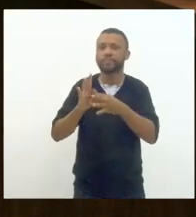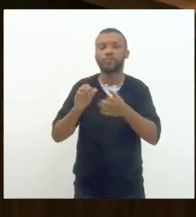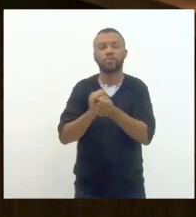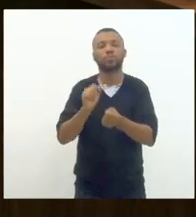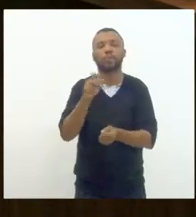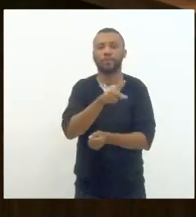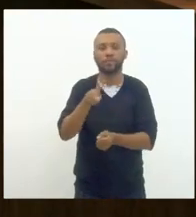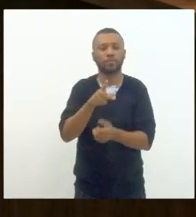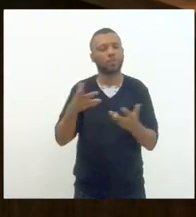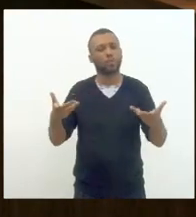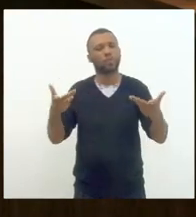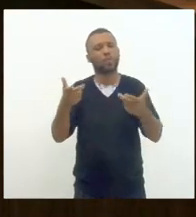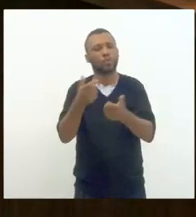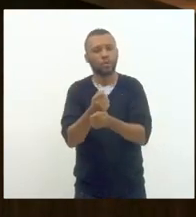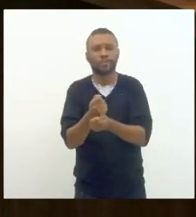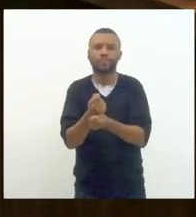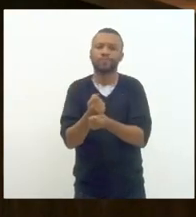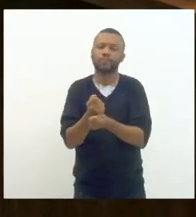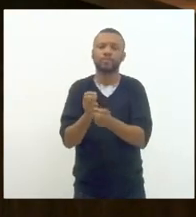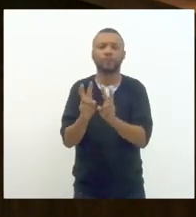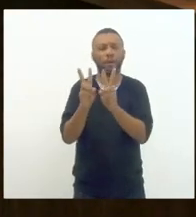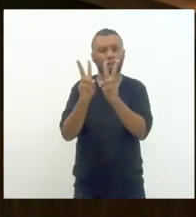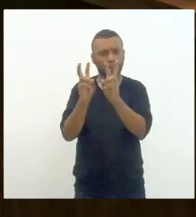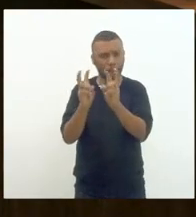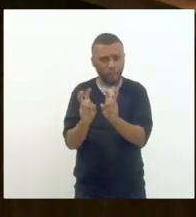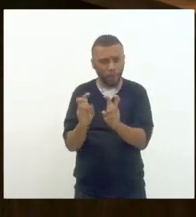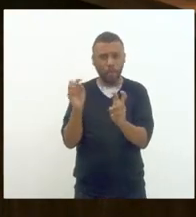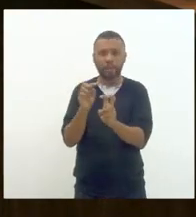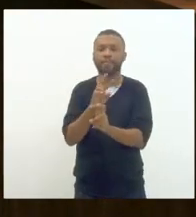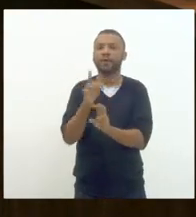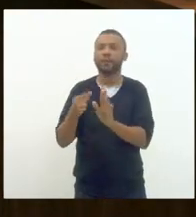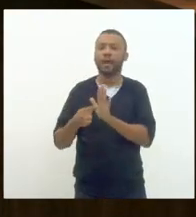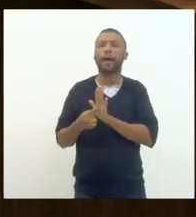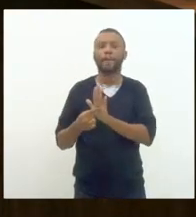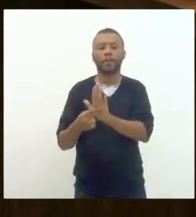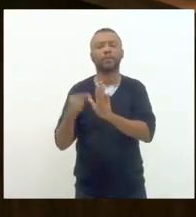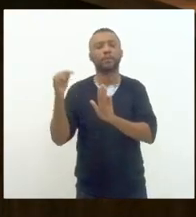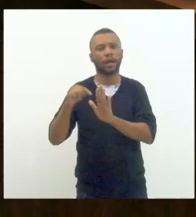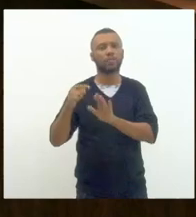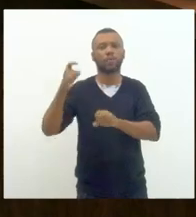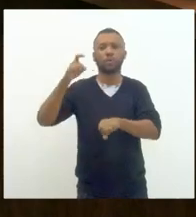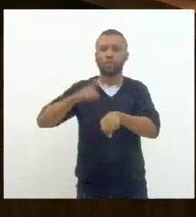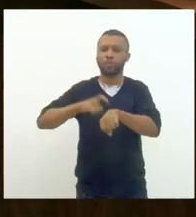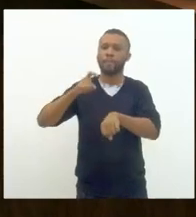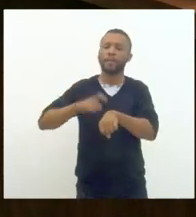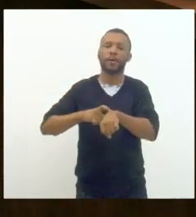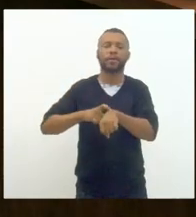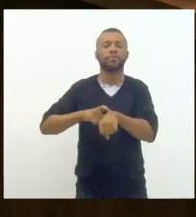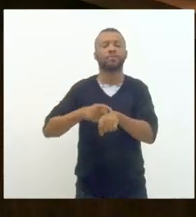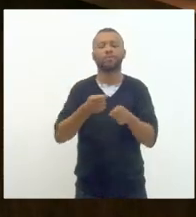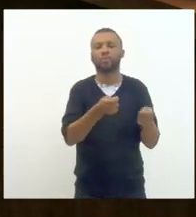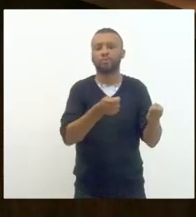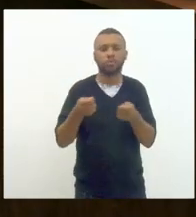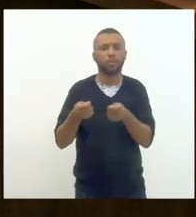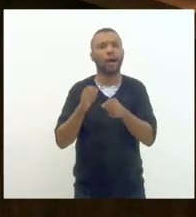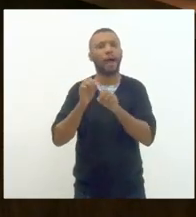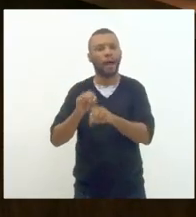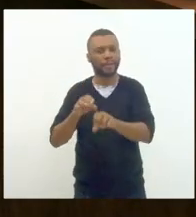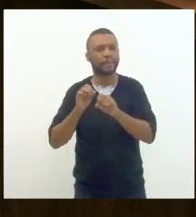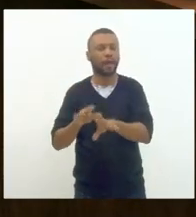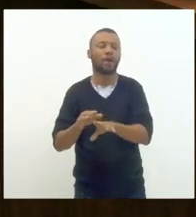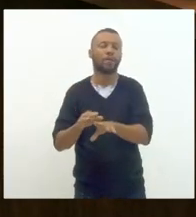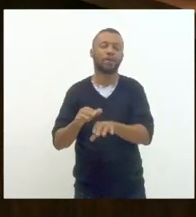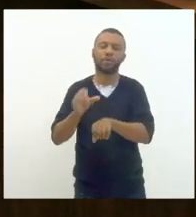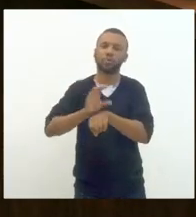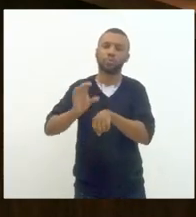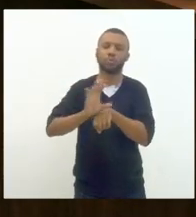professores qualificados no assunto que será abordado durante todas as aulas dadas pelo